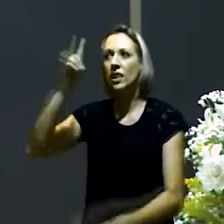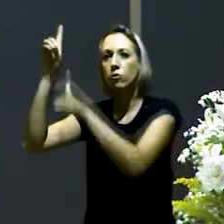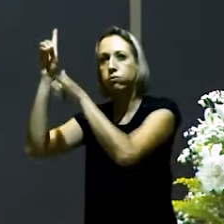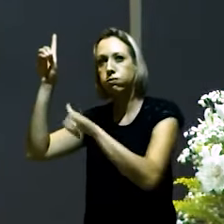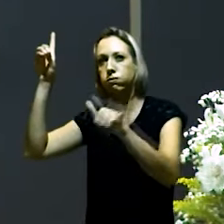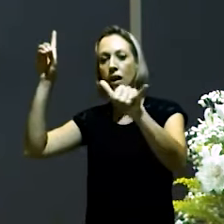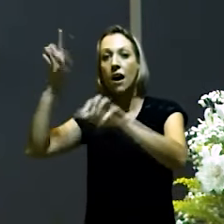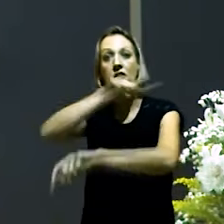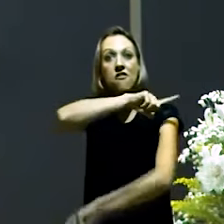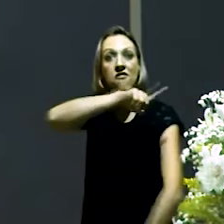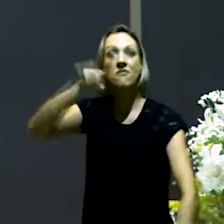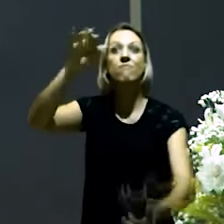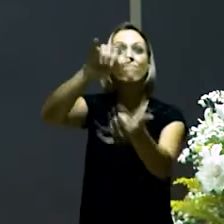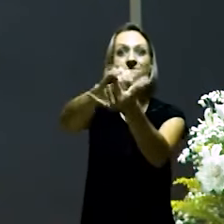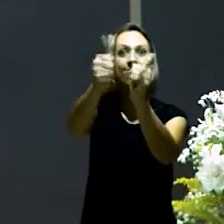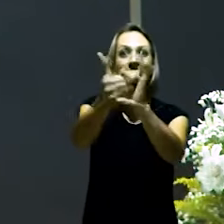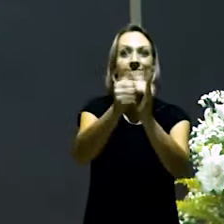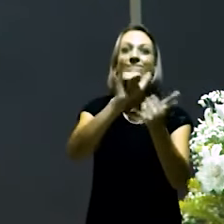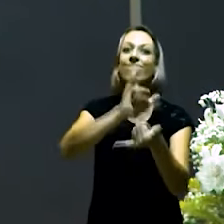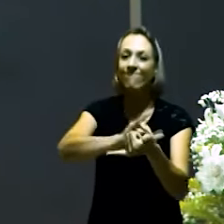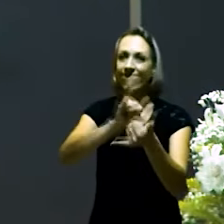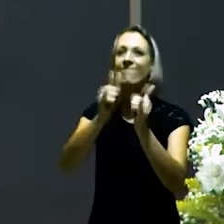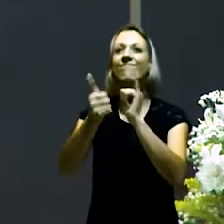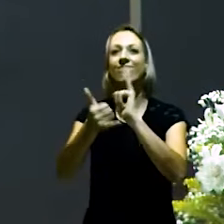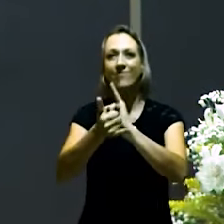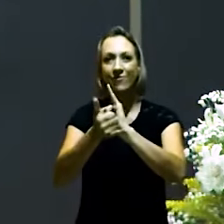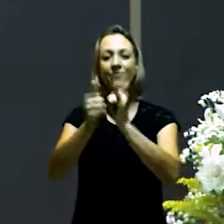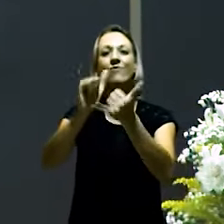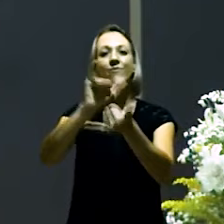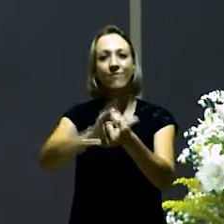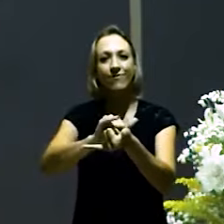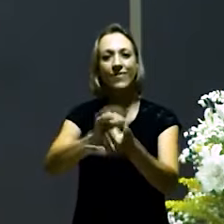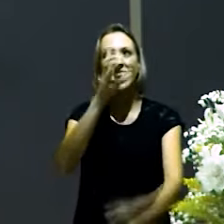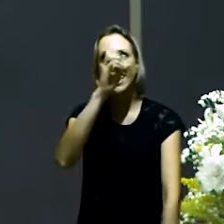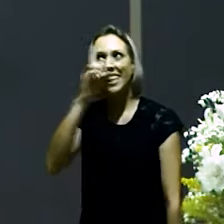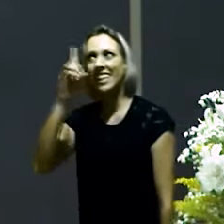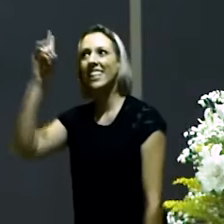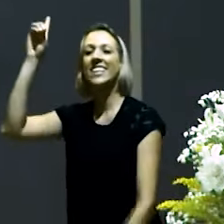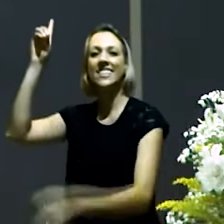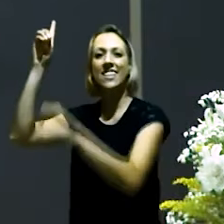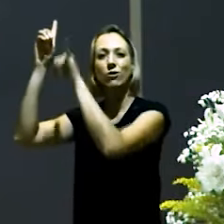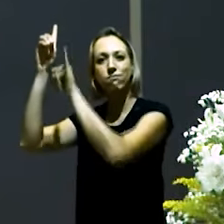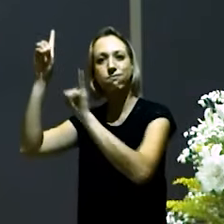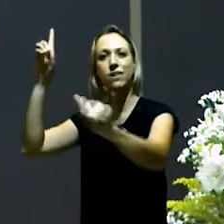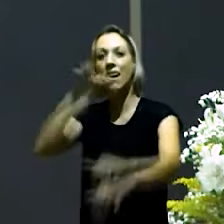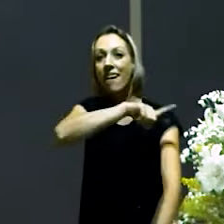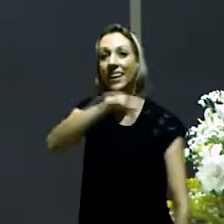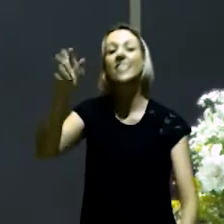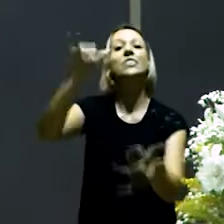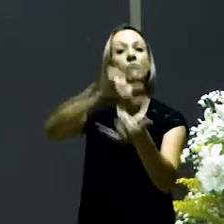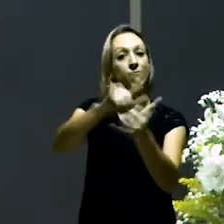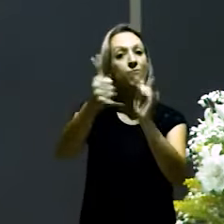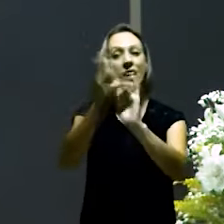está perdoado, você está perdoado, há perdão para você na cruz do Calvário, há